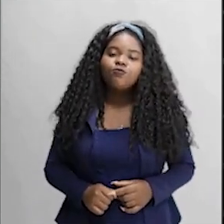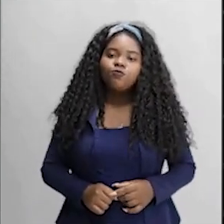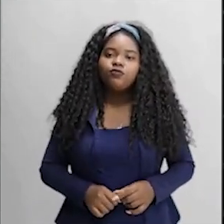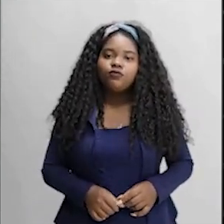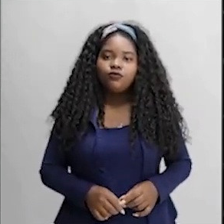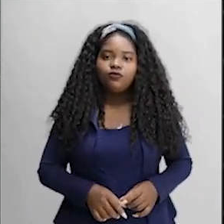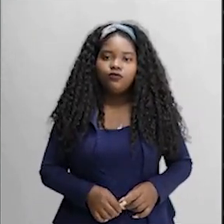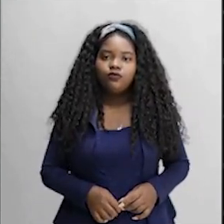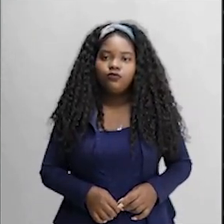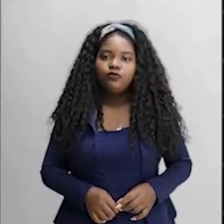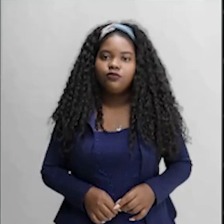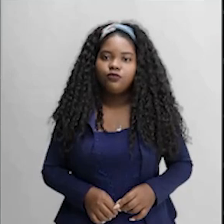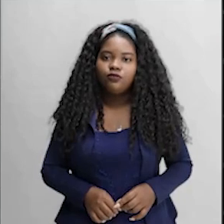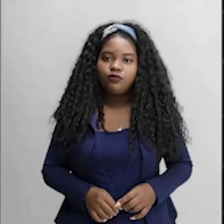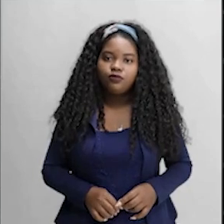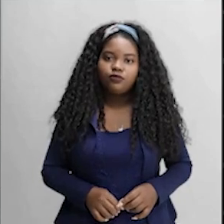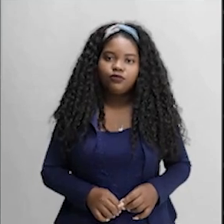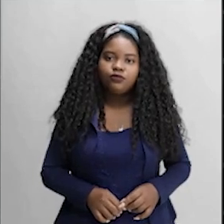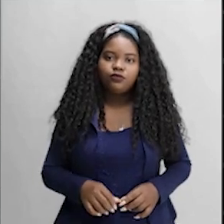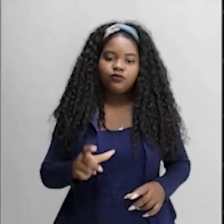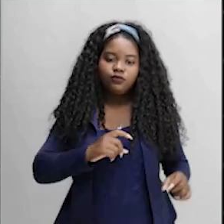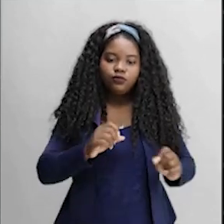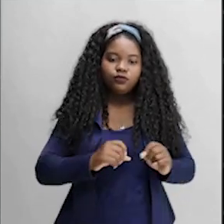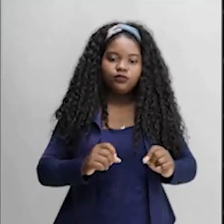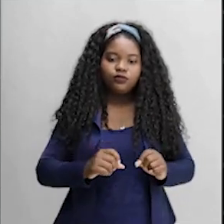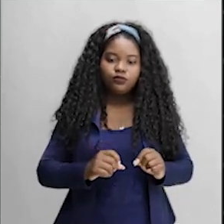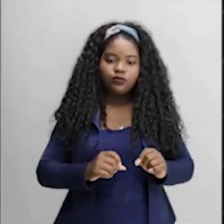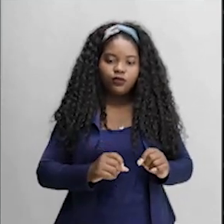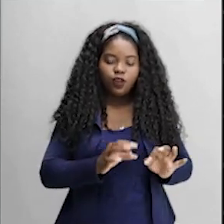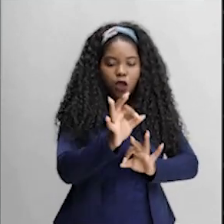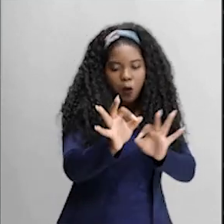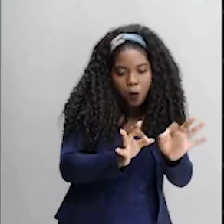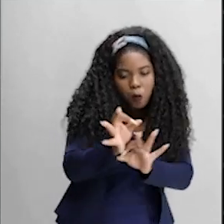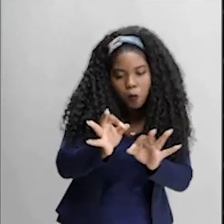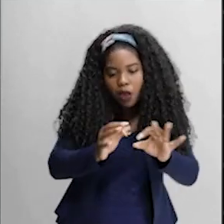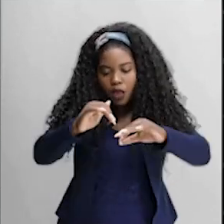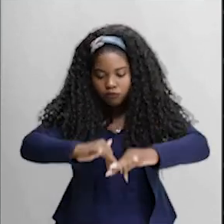só. Quando você pega a divisão do trabalho,